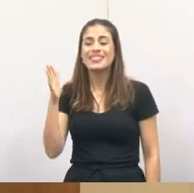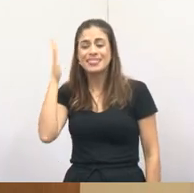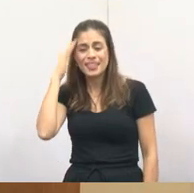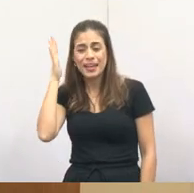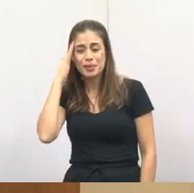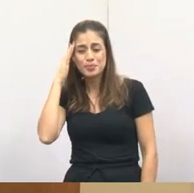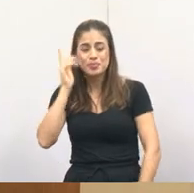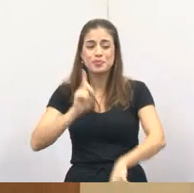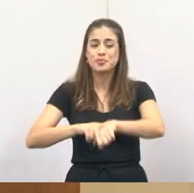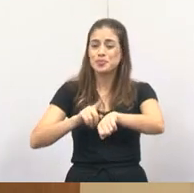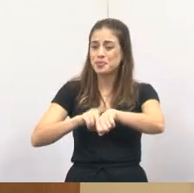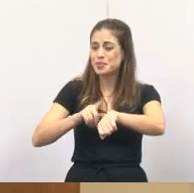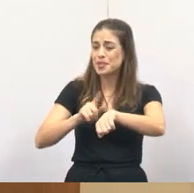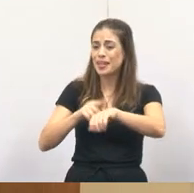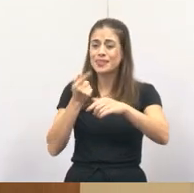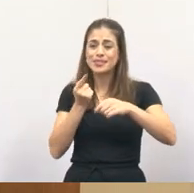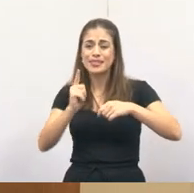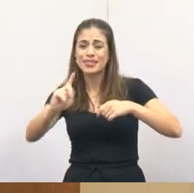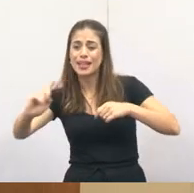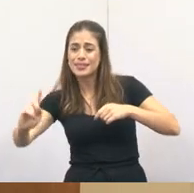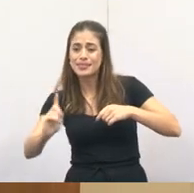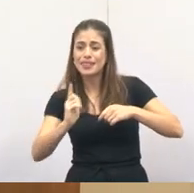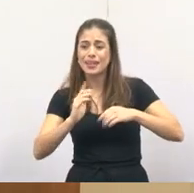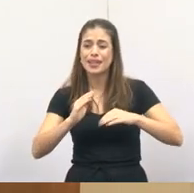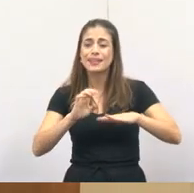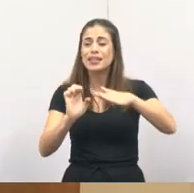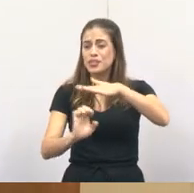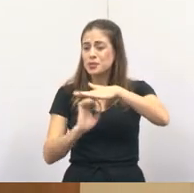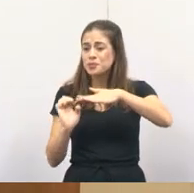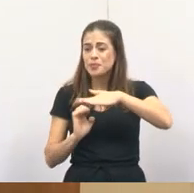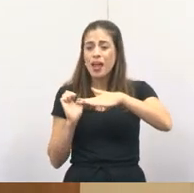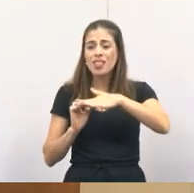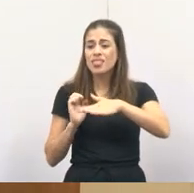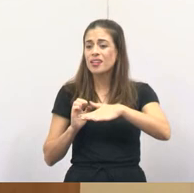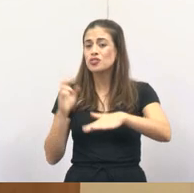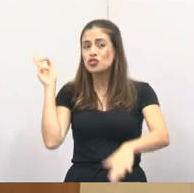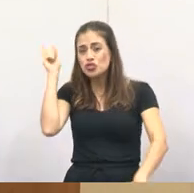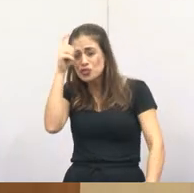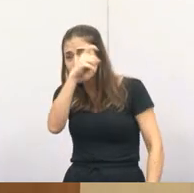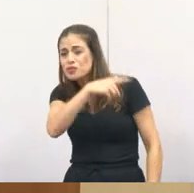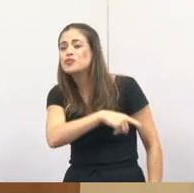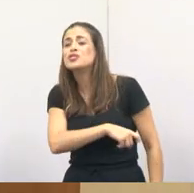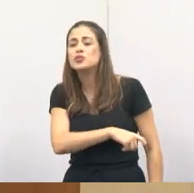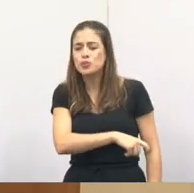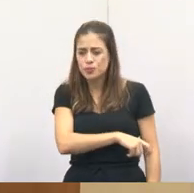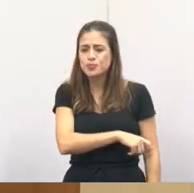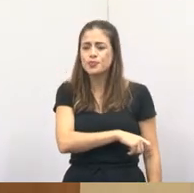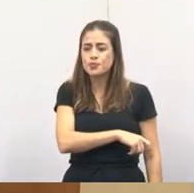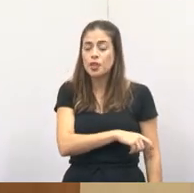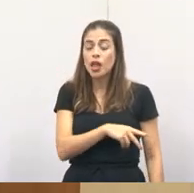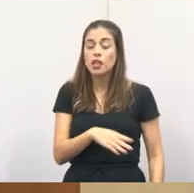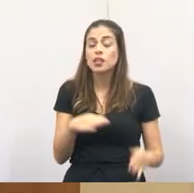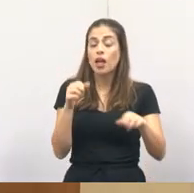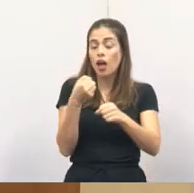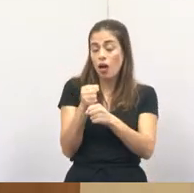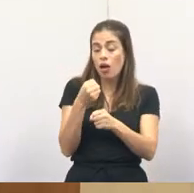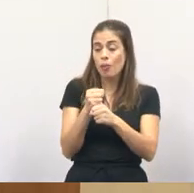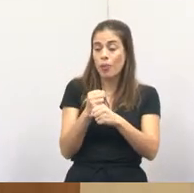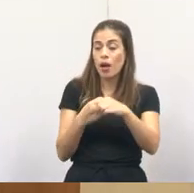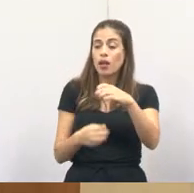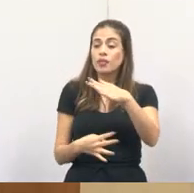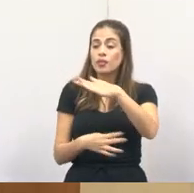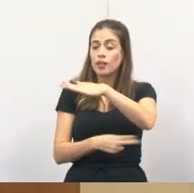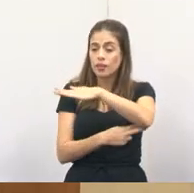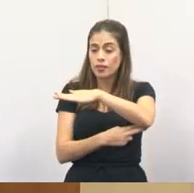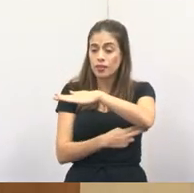carros atravessarem Ademar Pereira de Barros e essa obra da terceira ponte que é uma obra que visava melhorar a